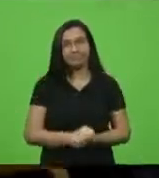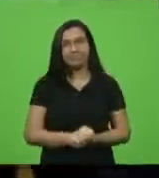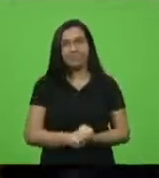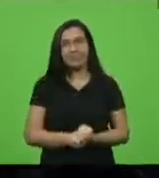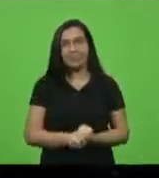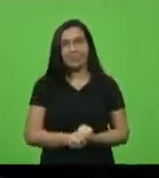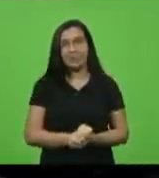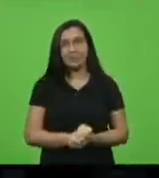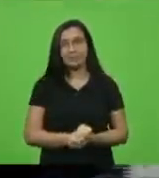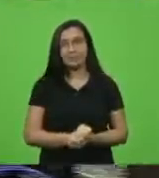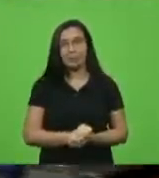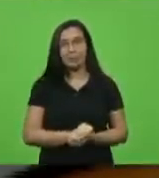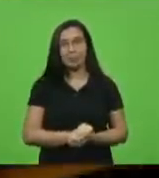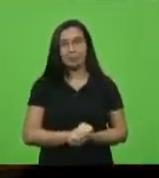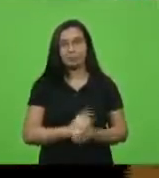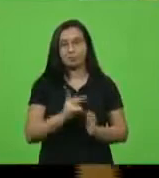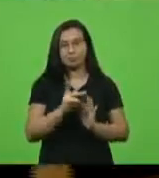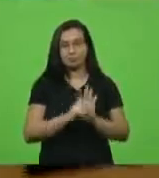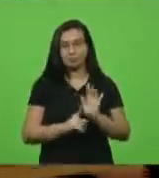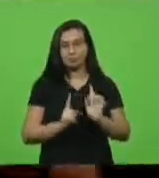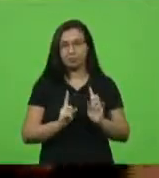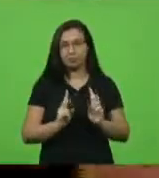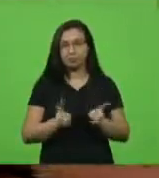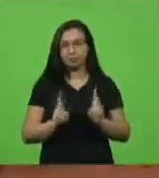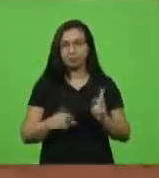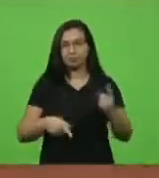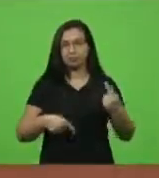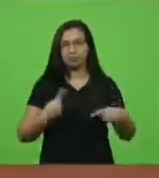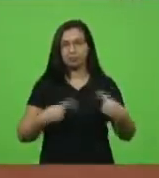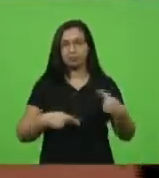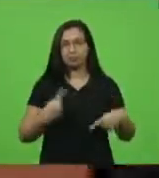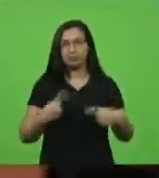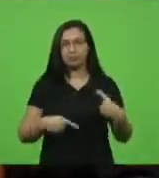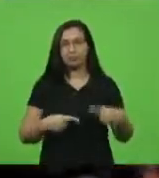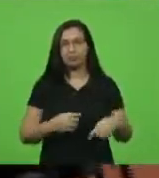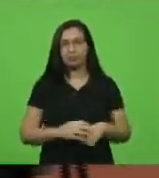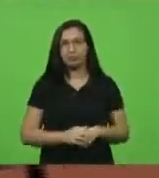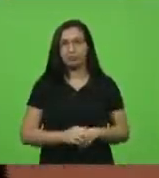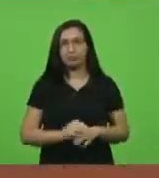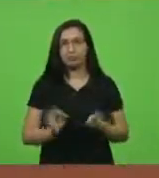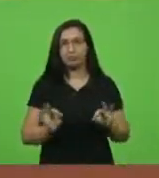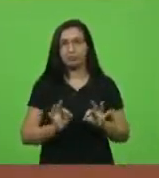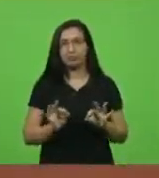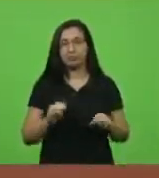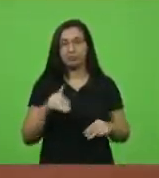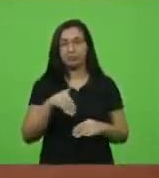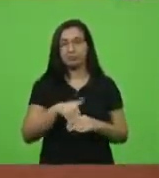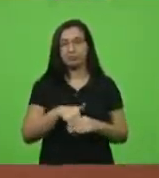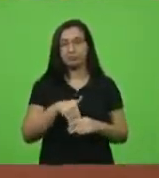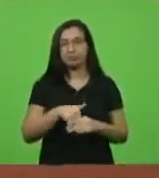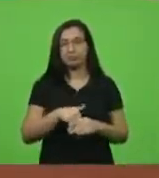O projeto continua em discussão. Não havendo mais quem queira discutir, em votação, deputados que